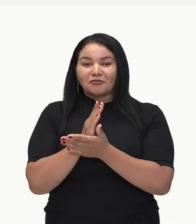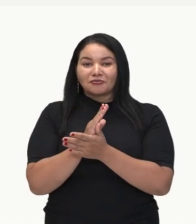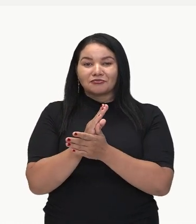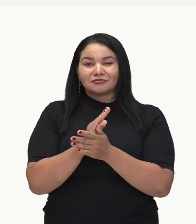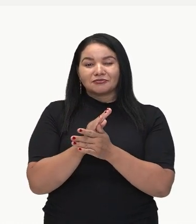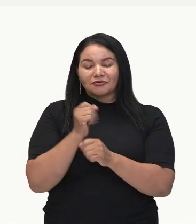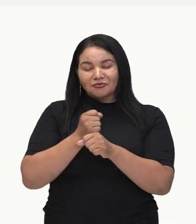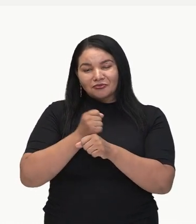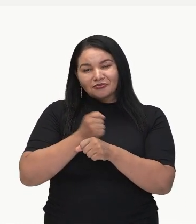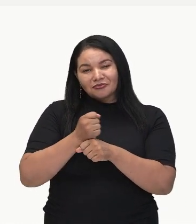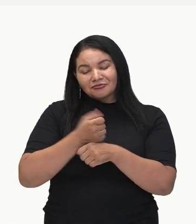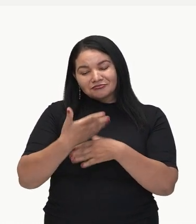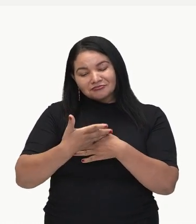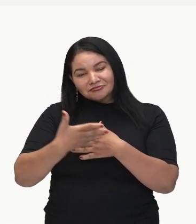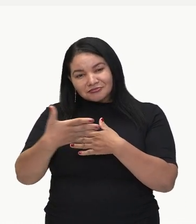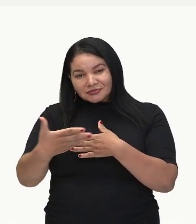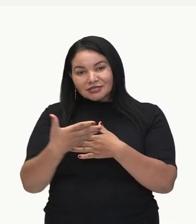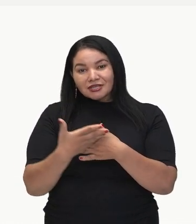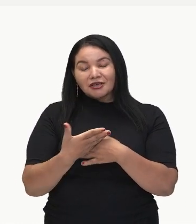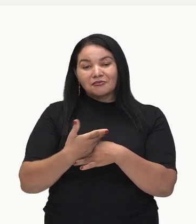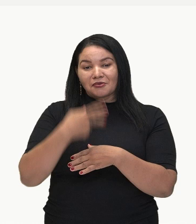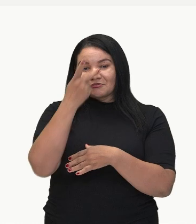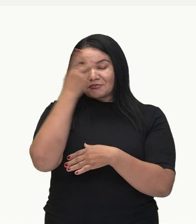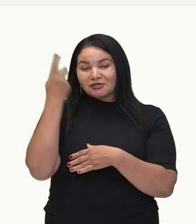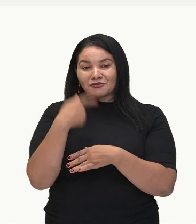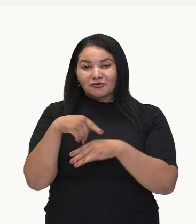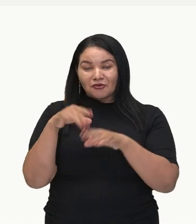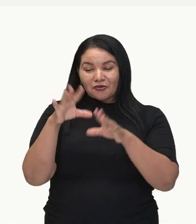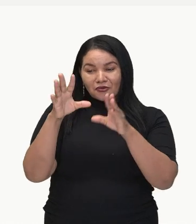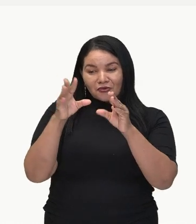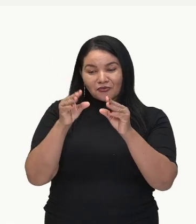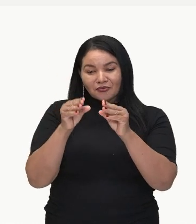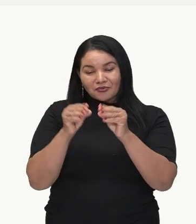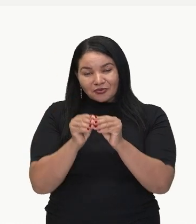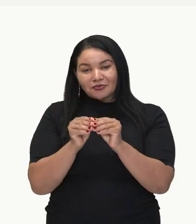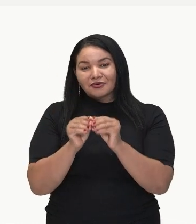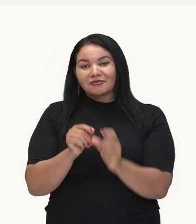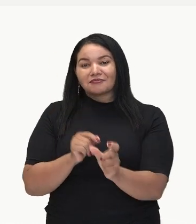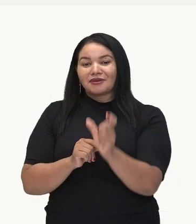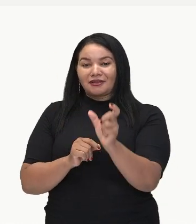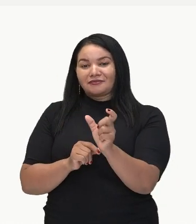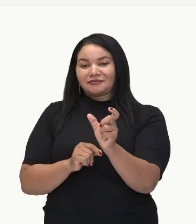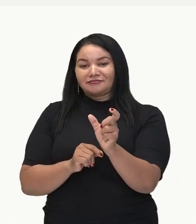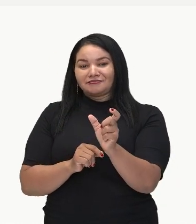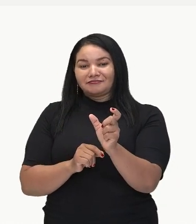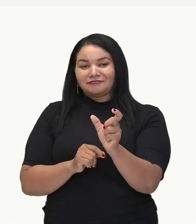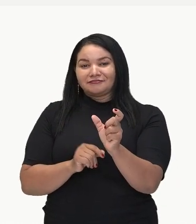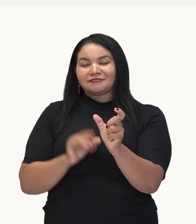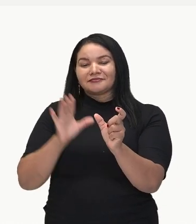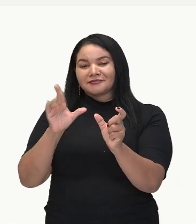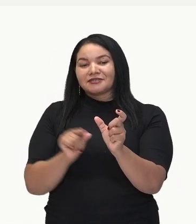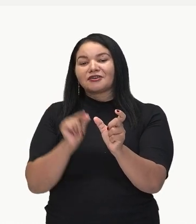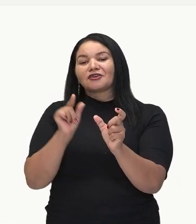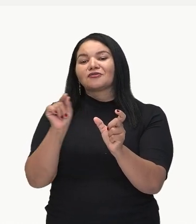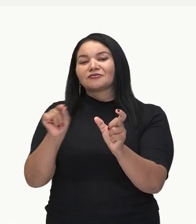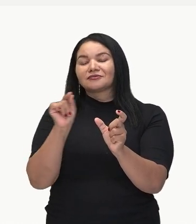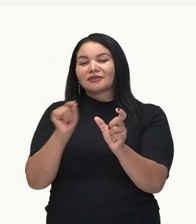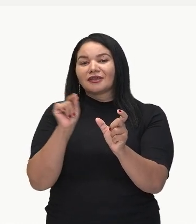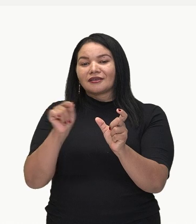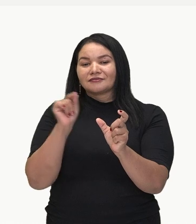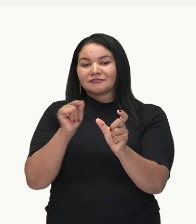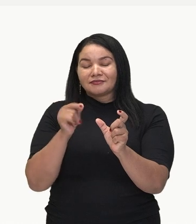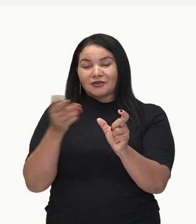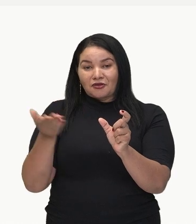uso, as pessoas foram abreviando as palavras, foram abreviando. Então,